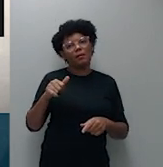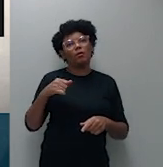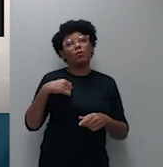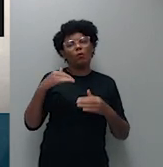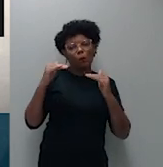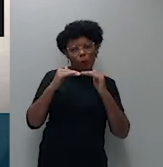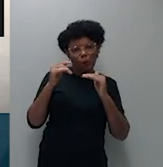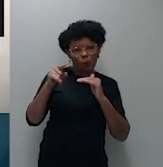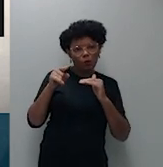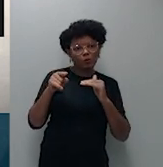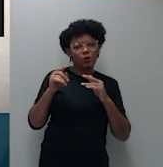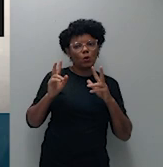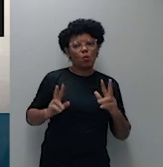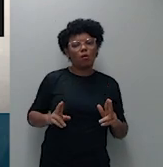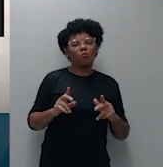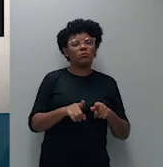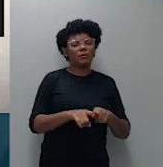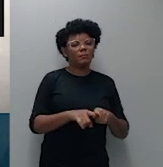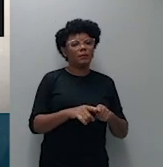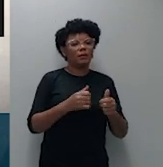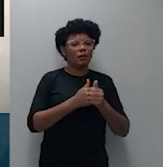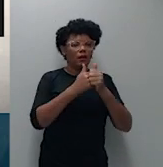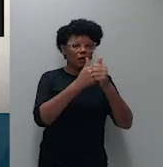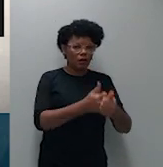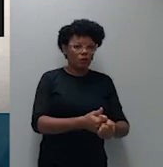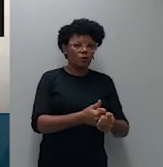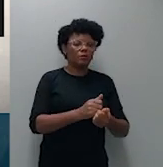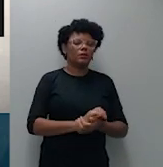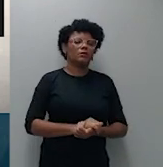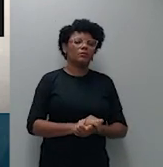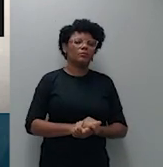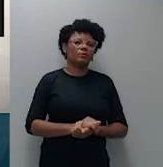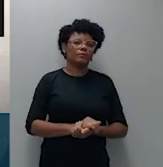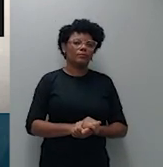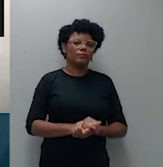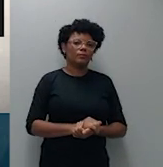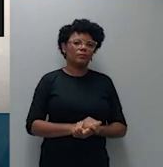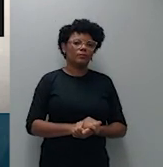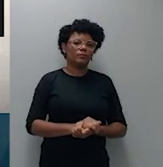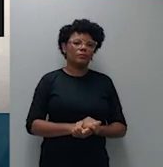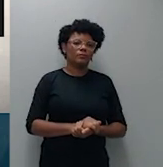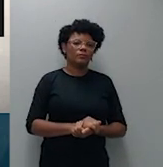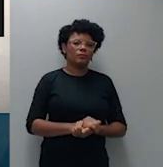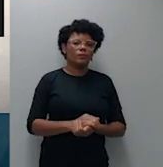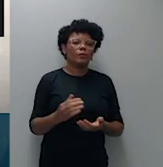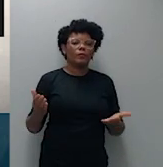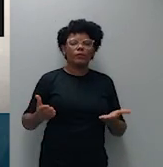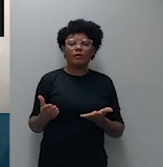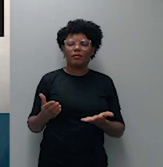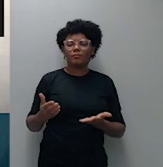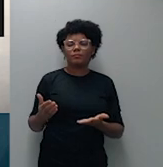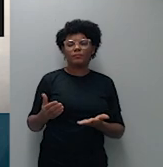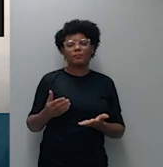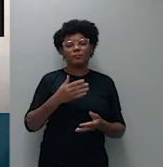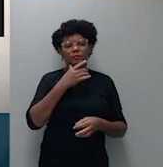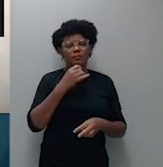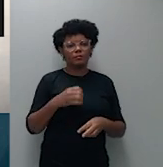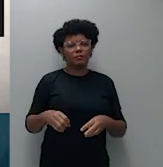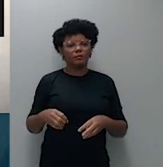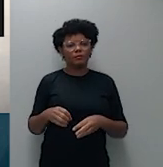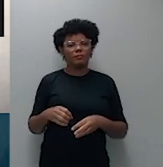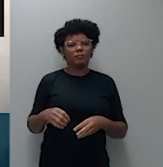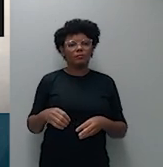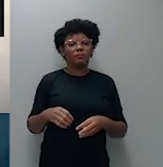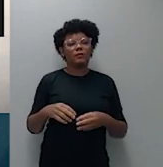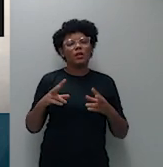Isabel mas do mesmo modo estou acompanhando o voto do relator Smart boot